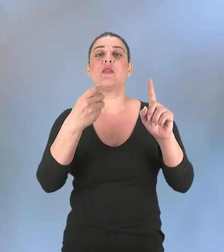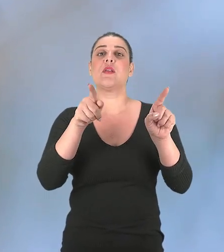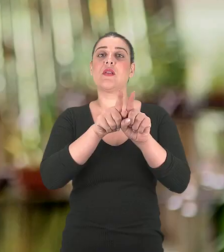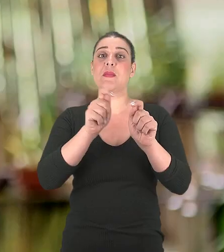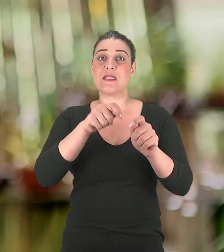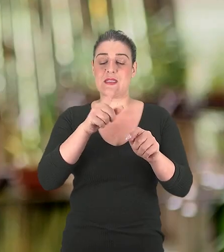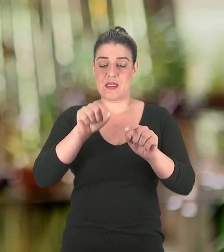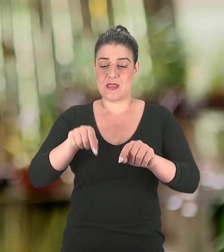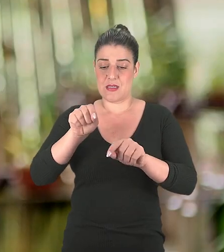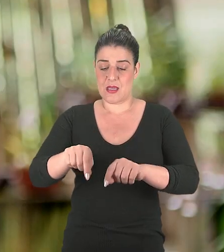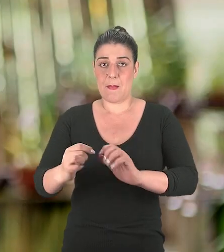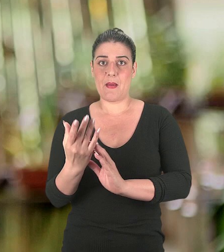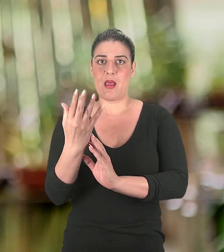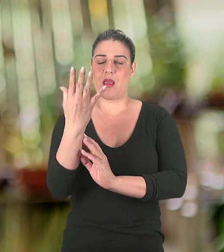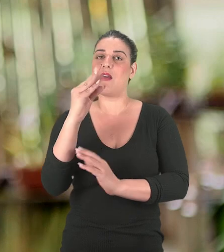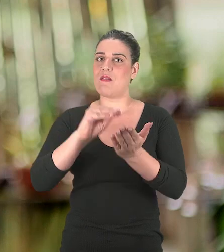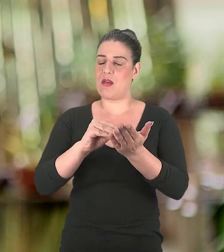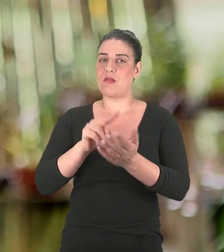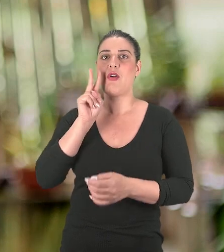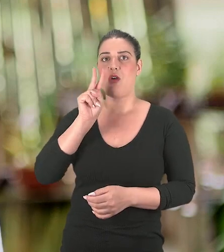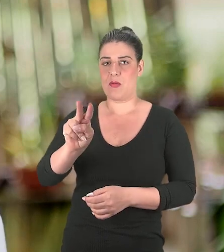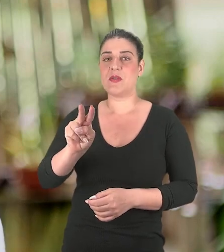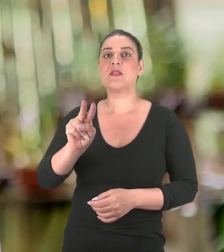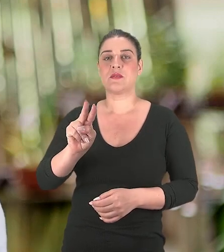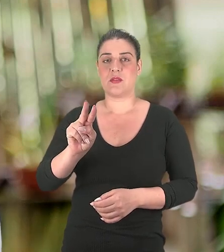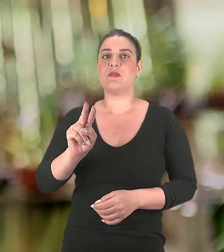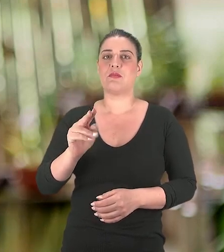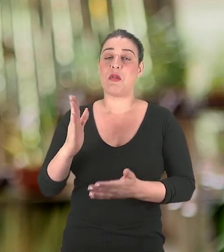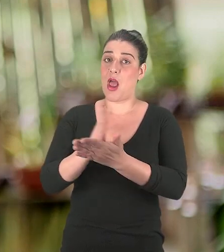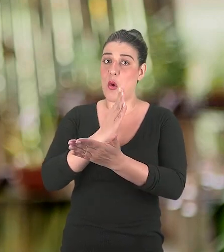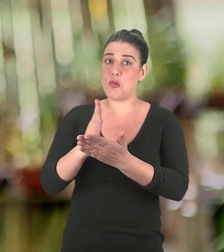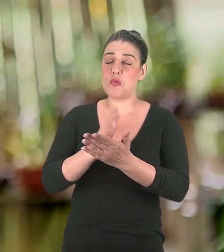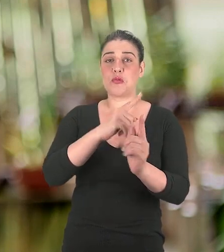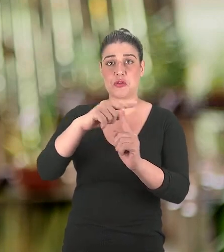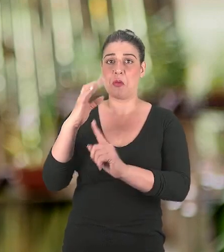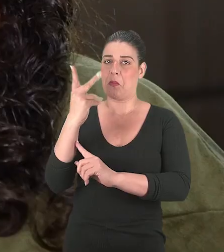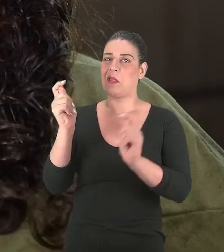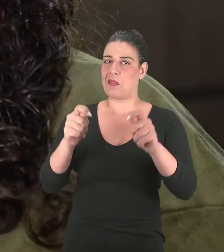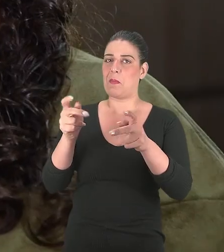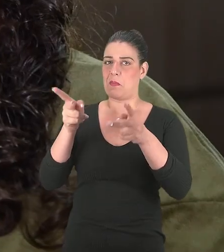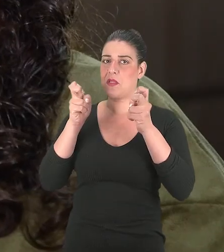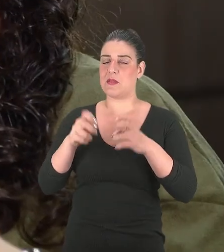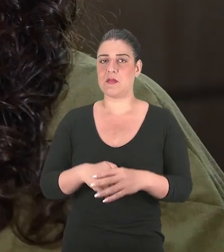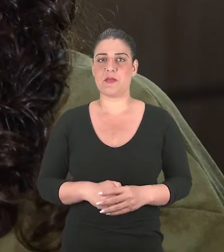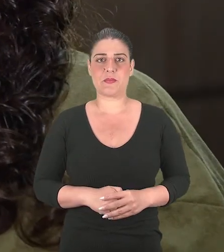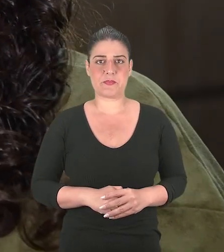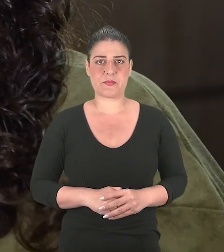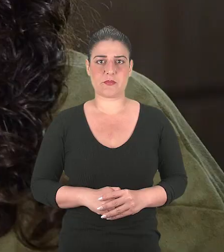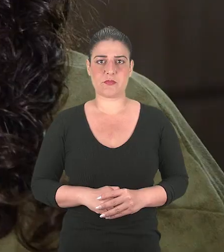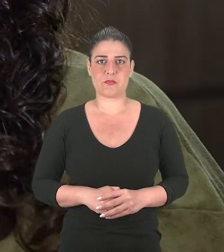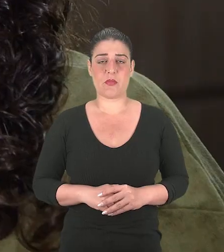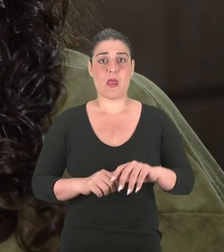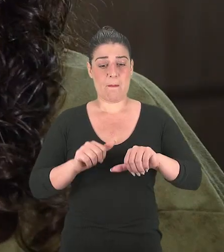dessas sementes. É uma coisa que a gente ainda está observando, mas em algumas espécies a gente já consegue perceber. Essas